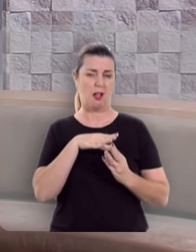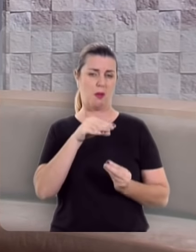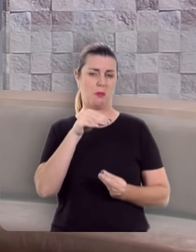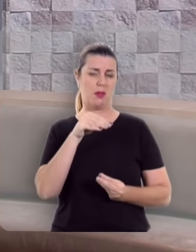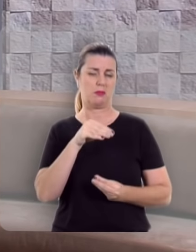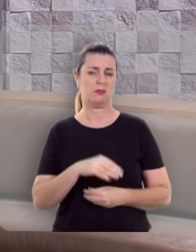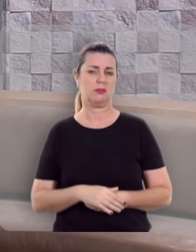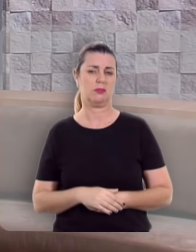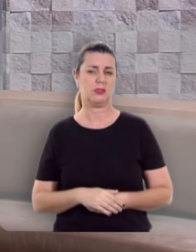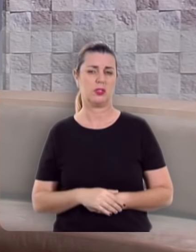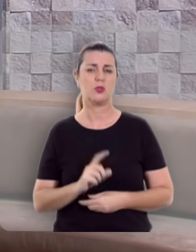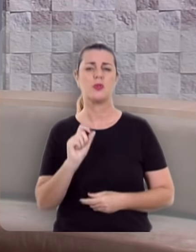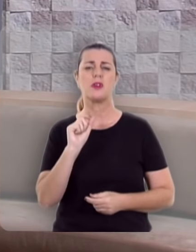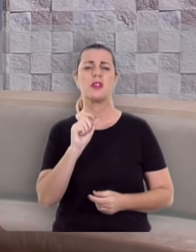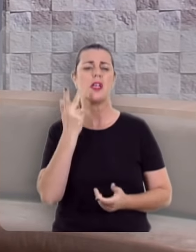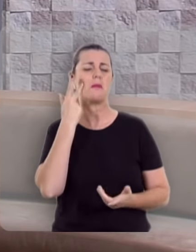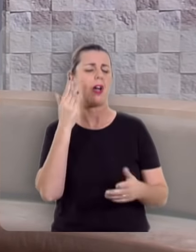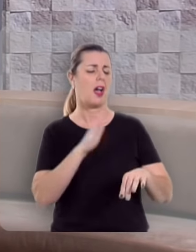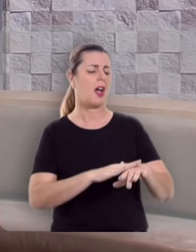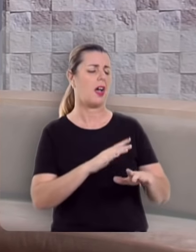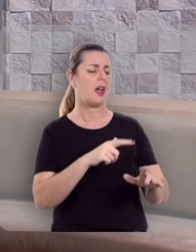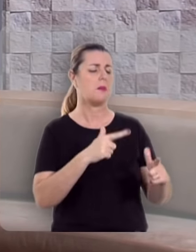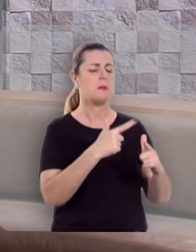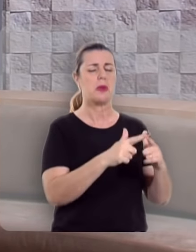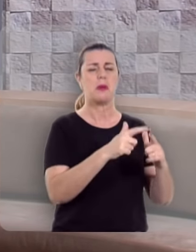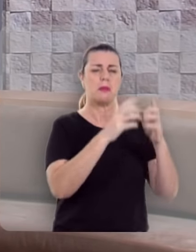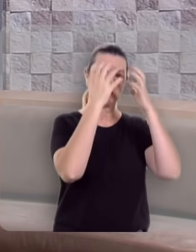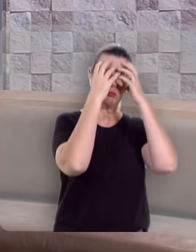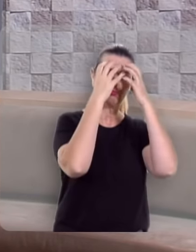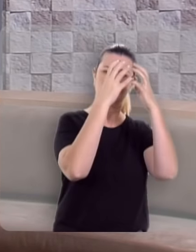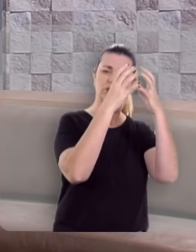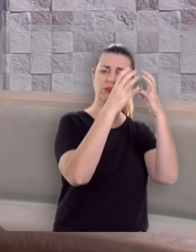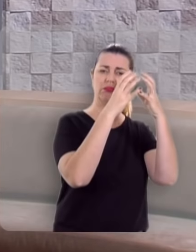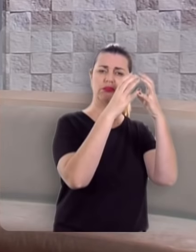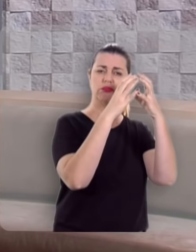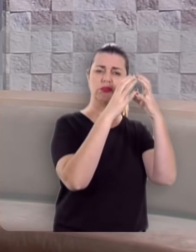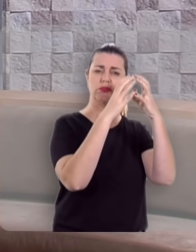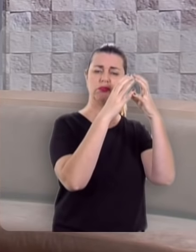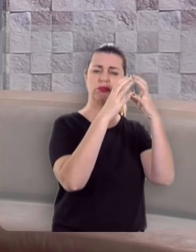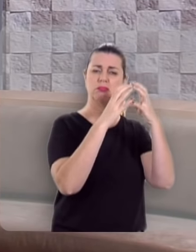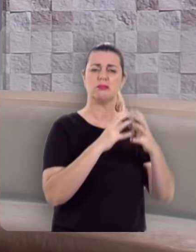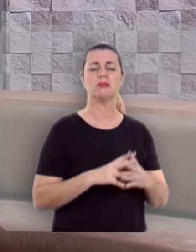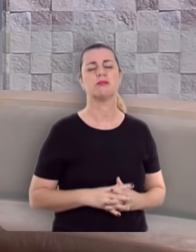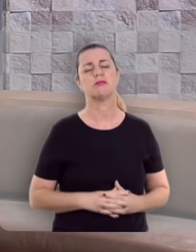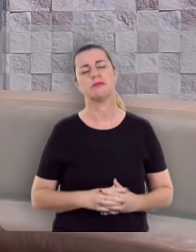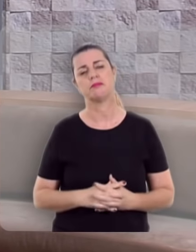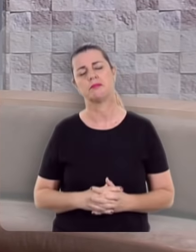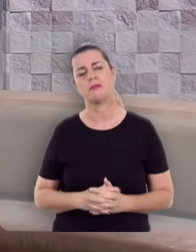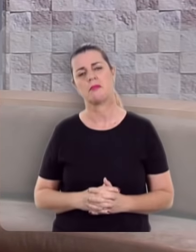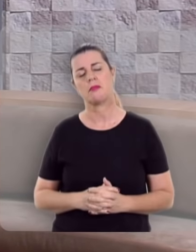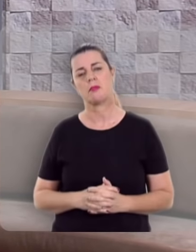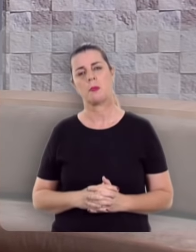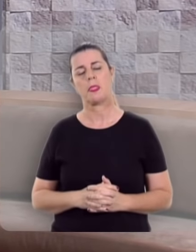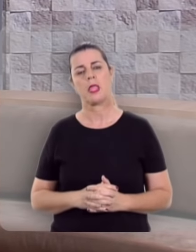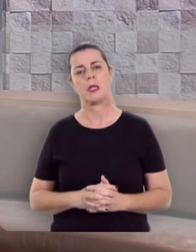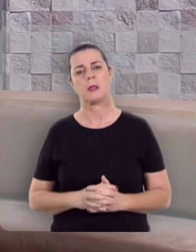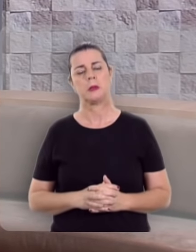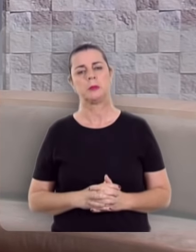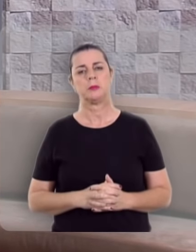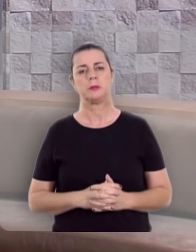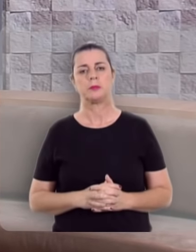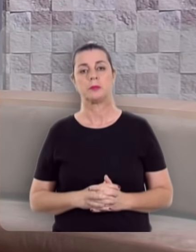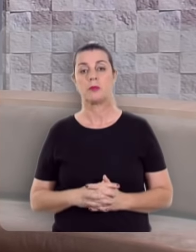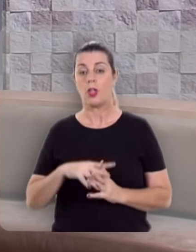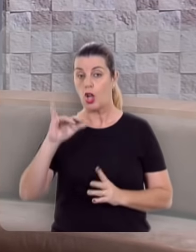explicação. Às vezes, o silêncio de Deus grita mais alto nos ouvidos